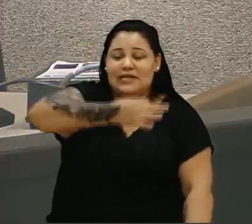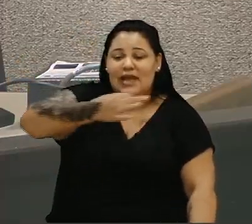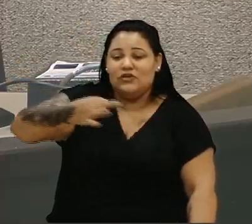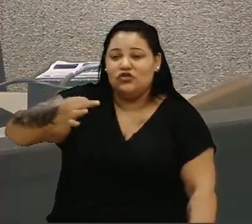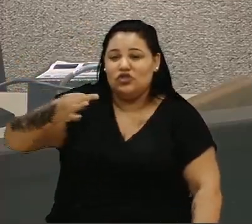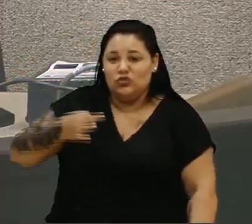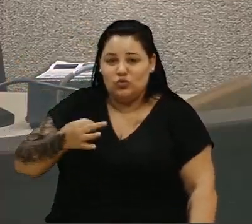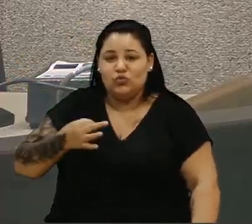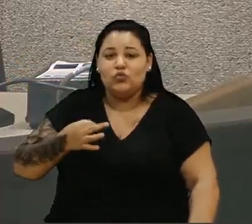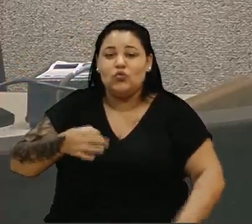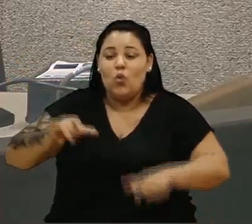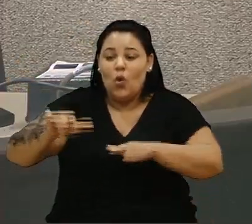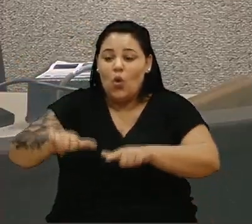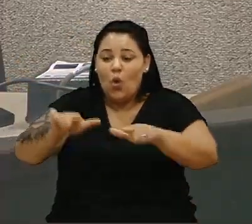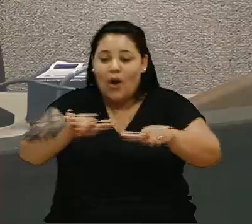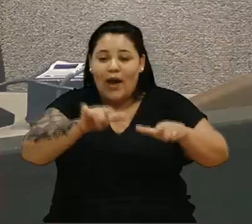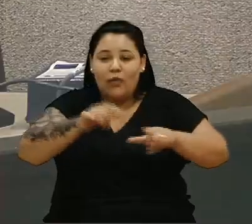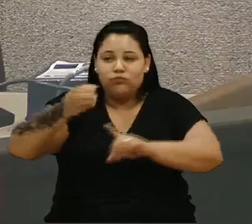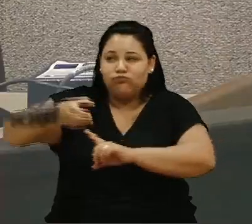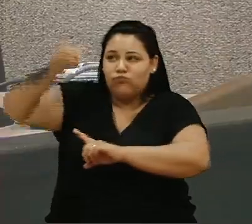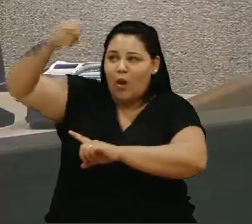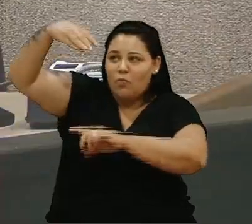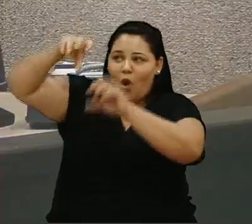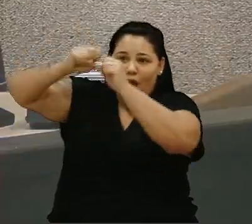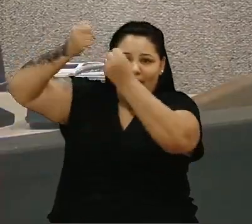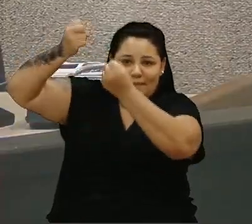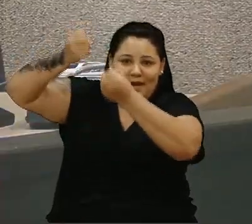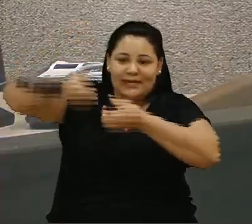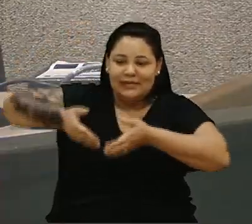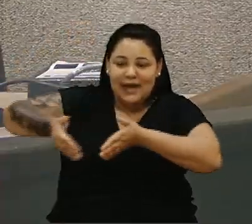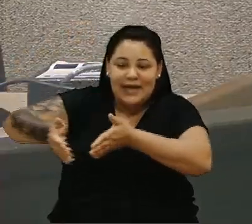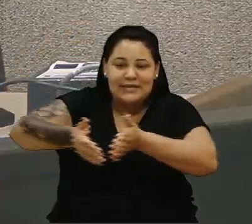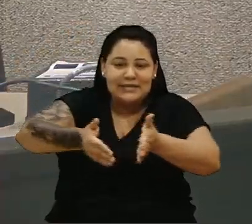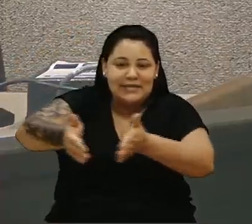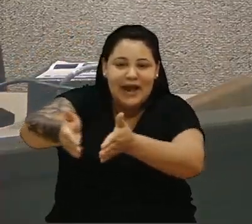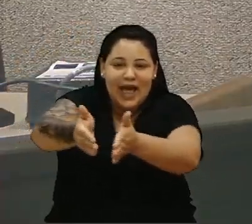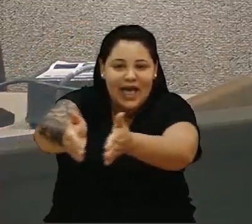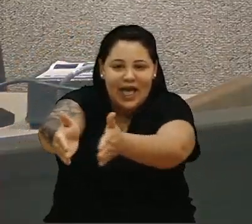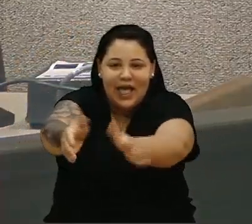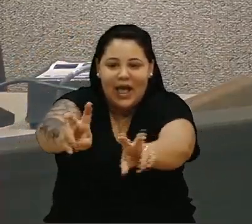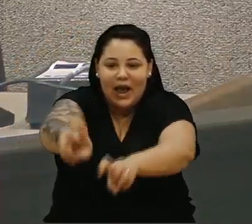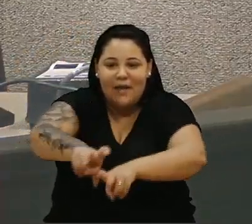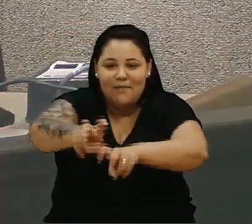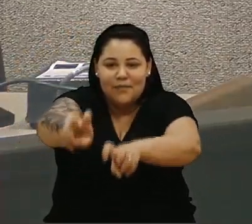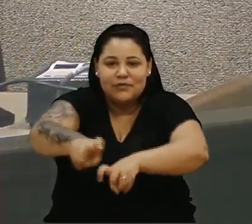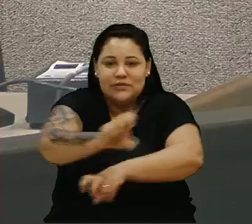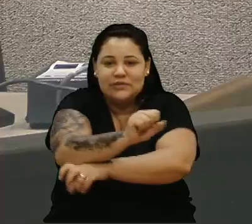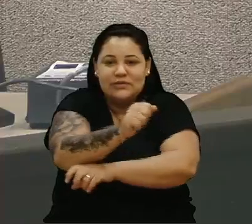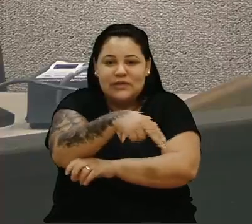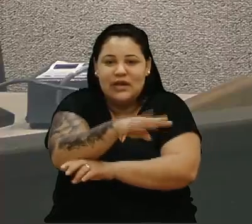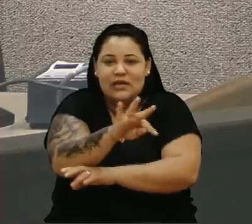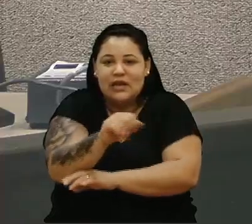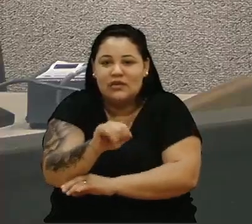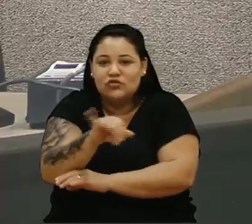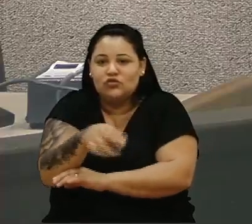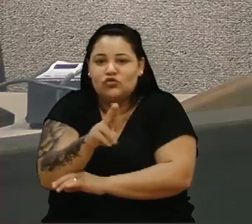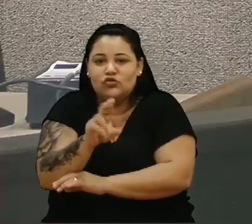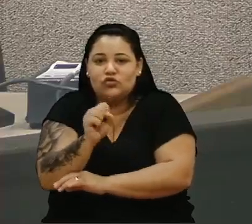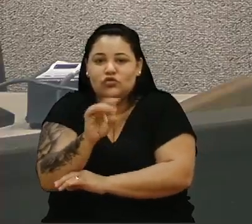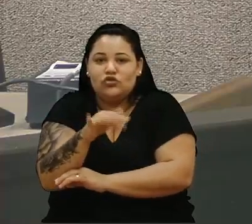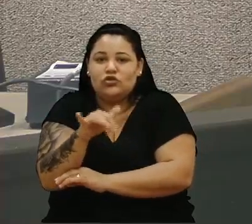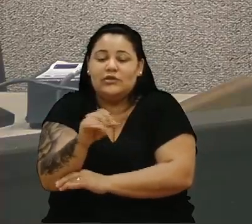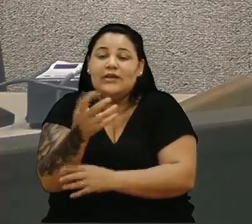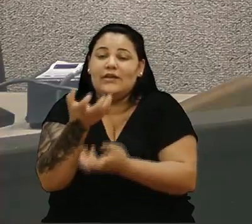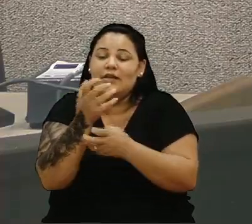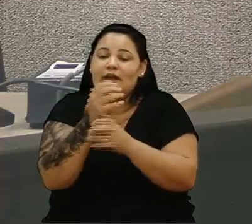postes de lâmpadas queimadas ali na estrada Caminhos da Colônia de Santa Justina. Então, comunicar àquela